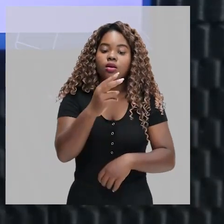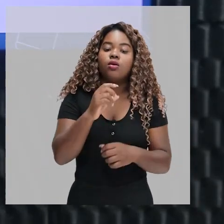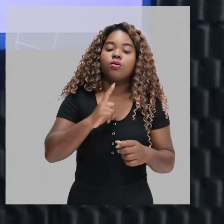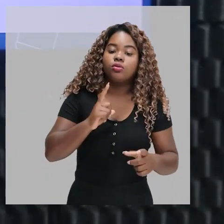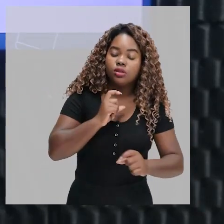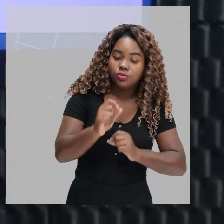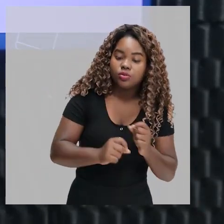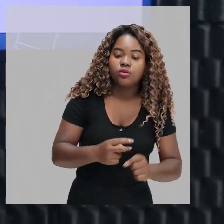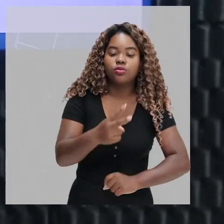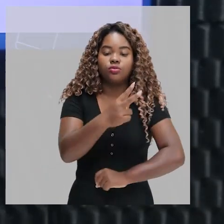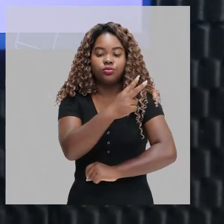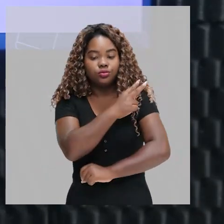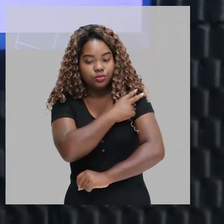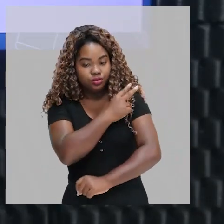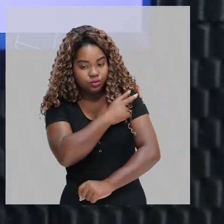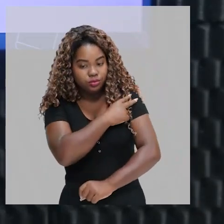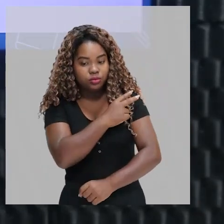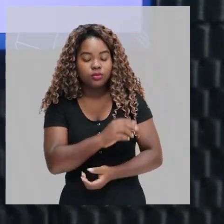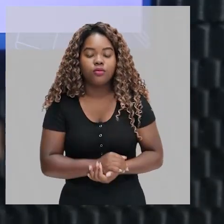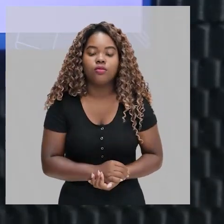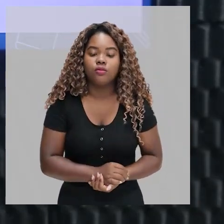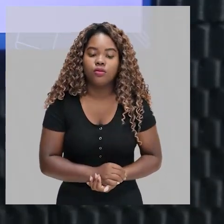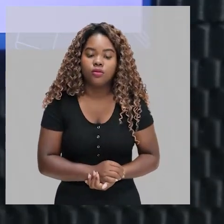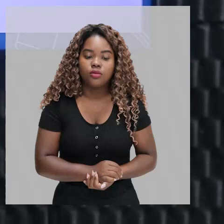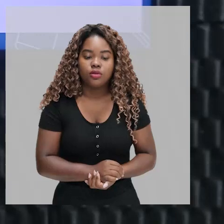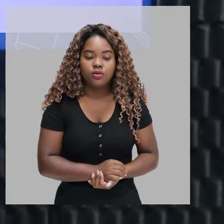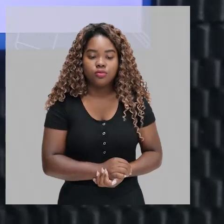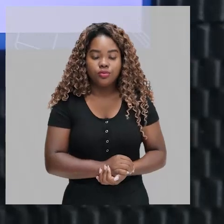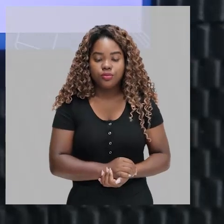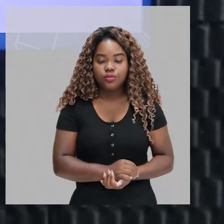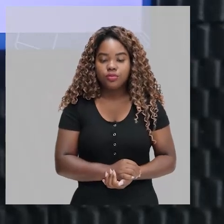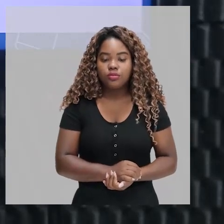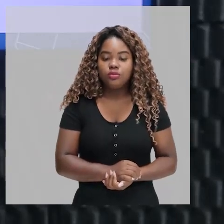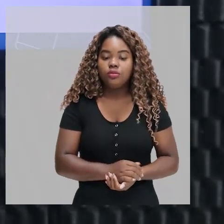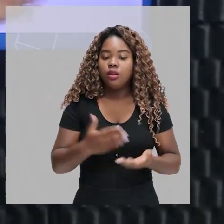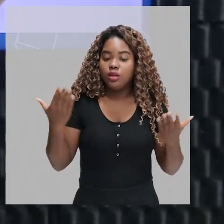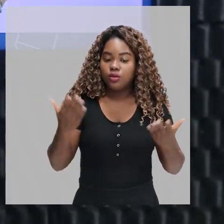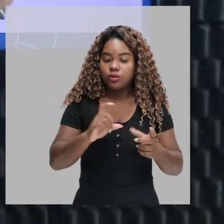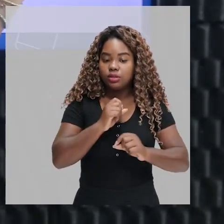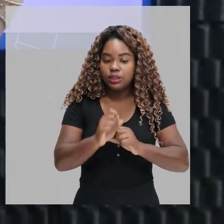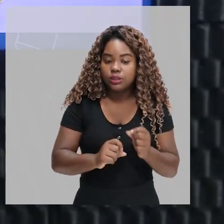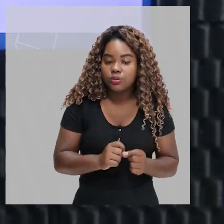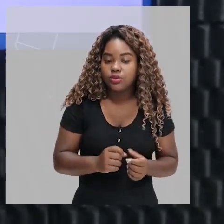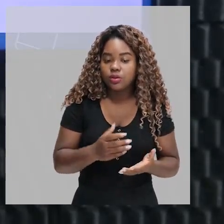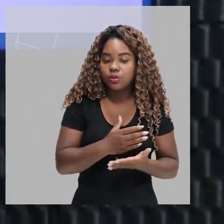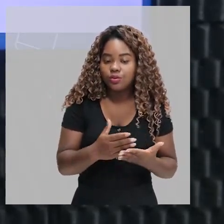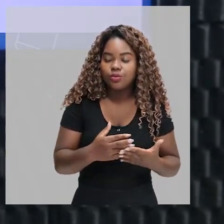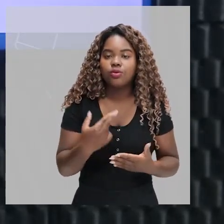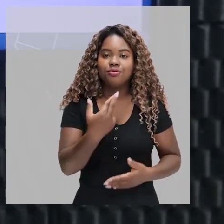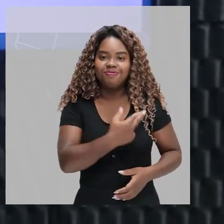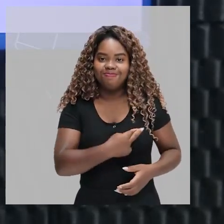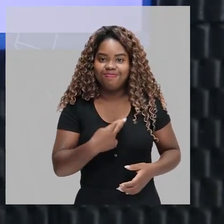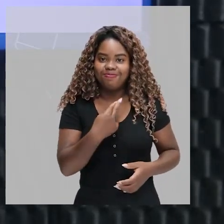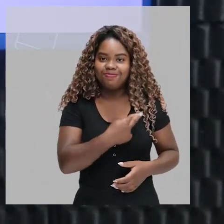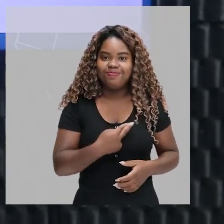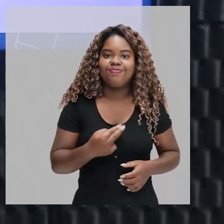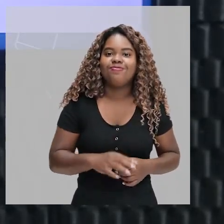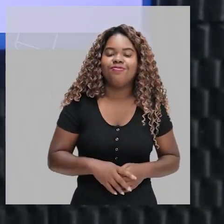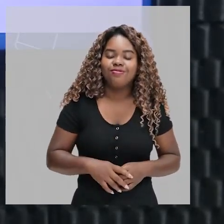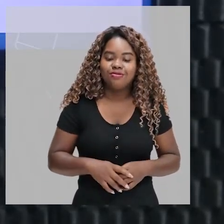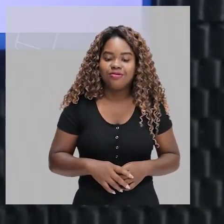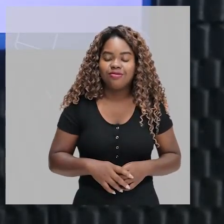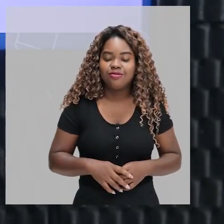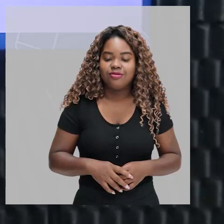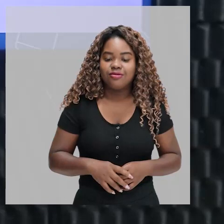o ensino médio o segundo ano do ensino médio primeiro período como nós estudamos agora nós iniciamos pelo romantismo Tá bom então